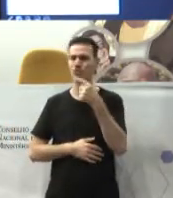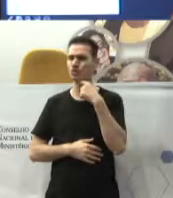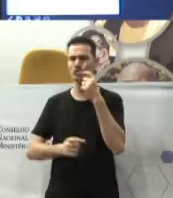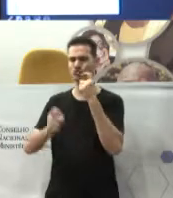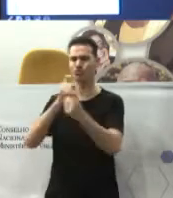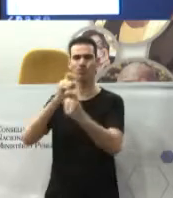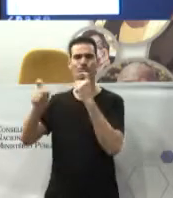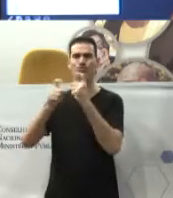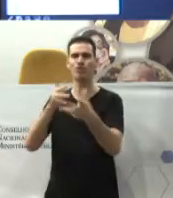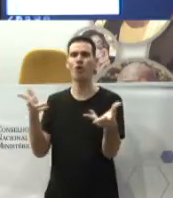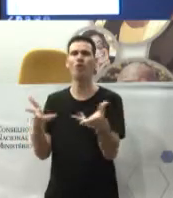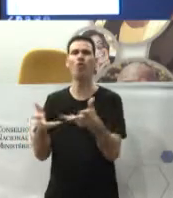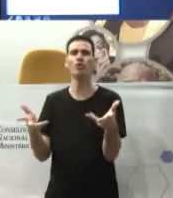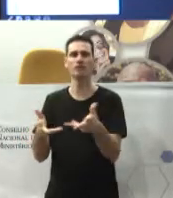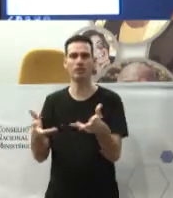hoje?